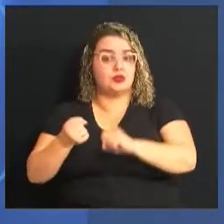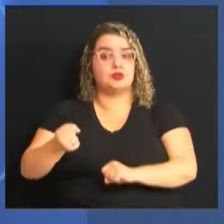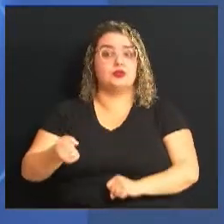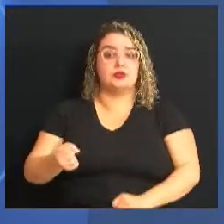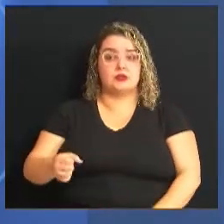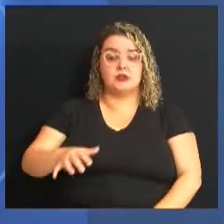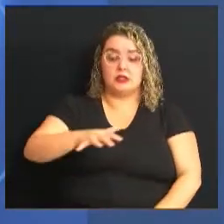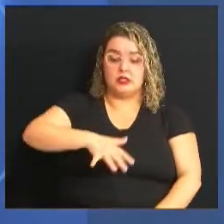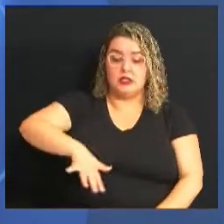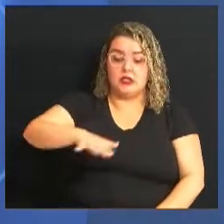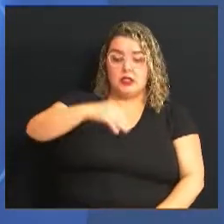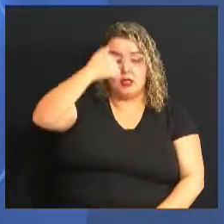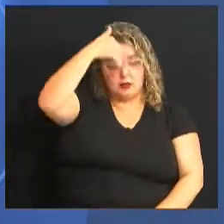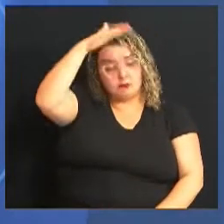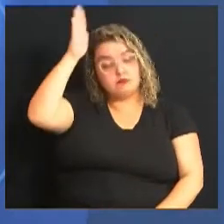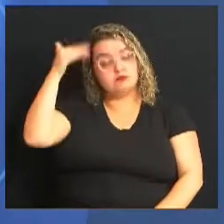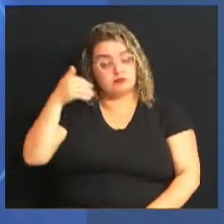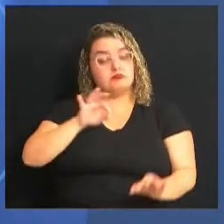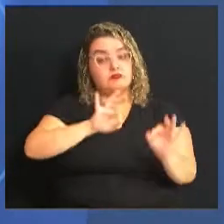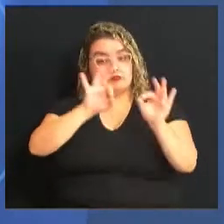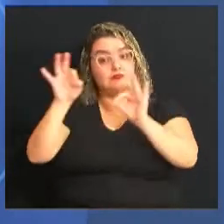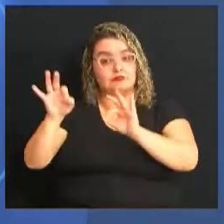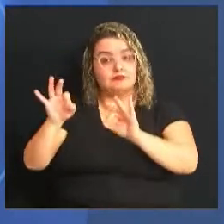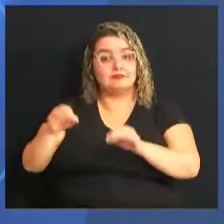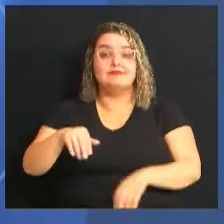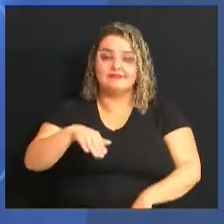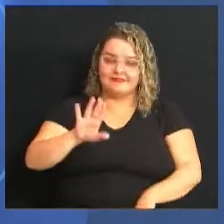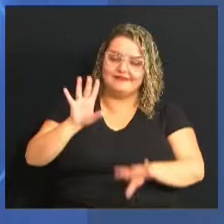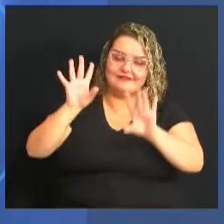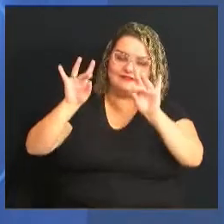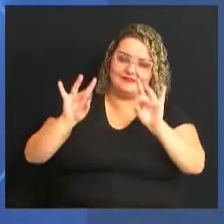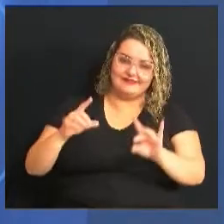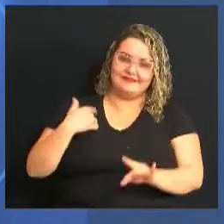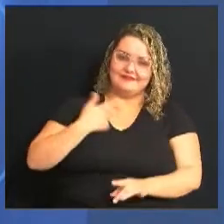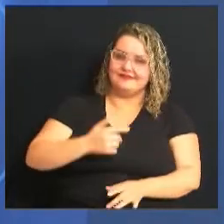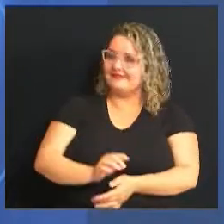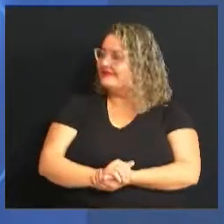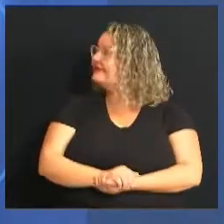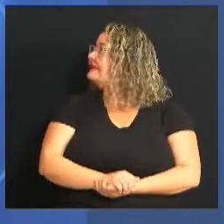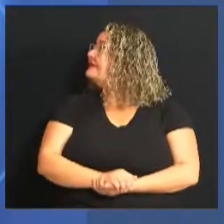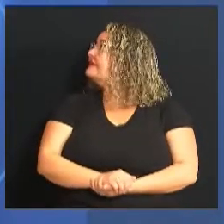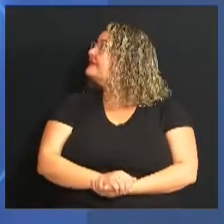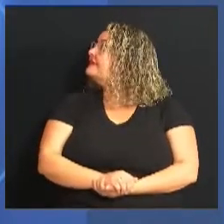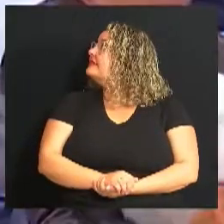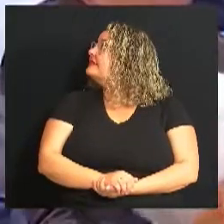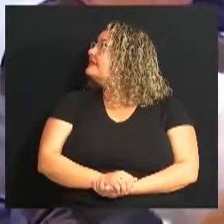Meira esteve lá para acompanhar e traz os detalhes para a gente.